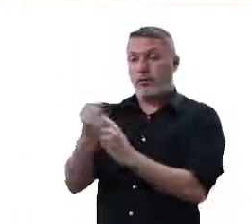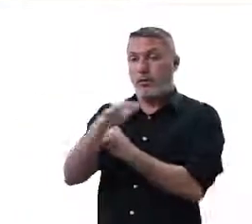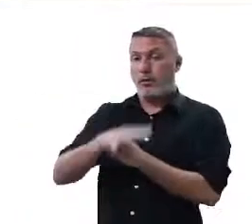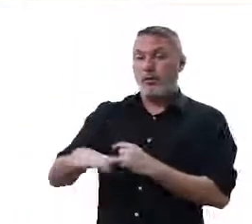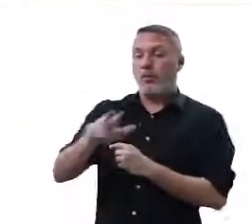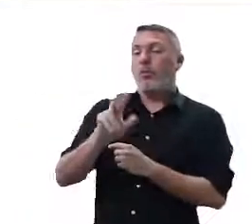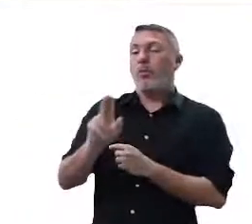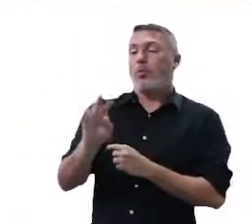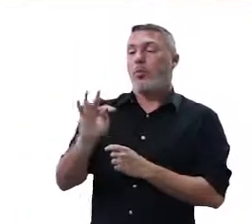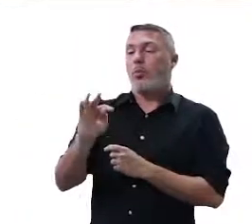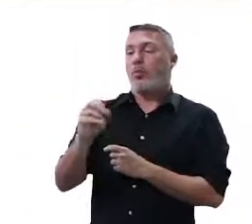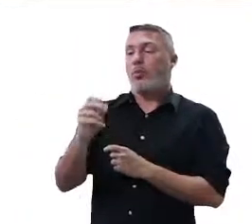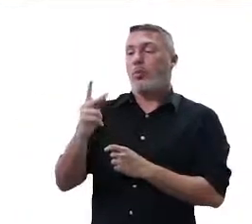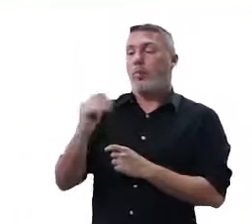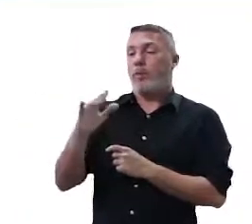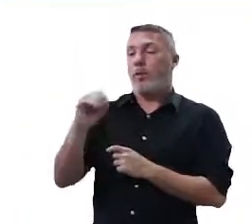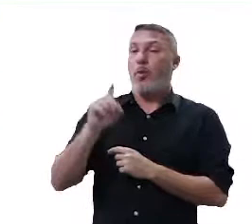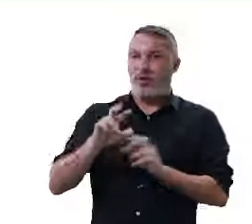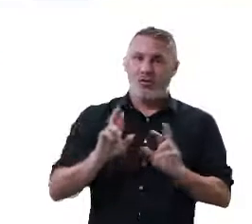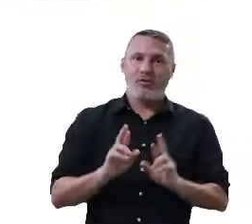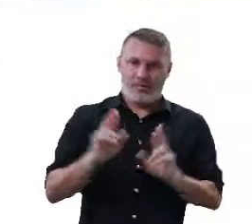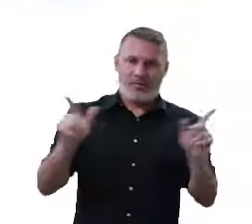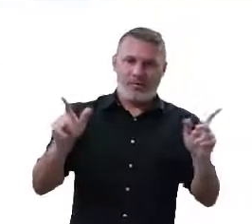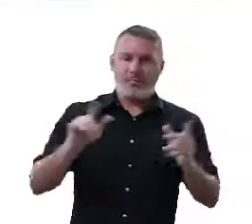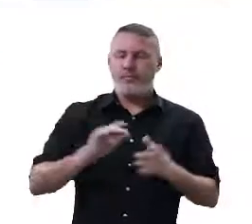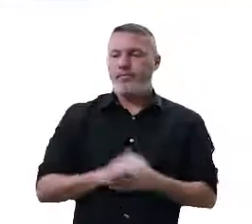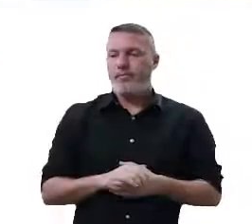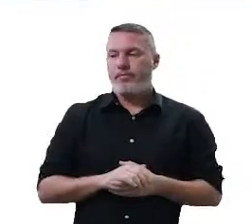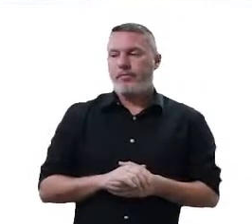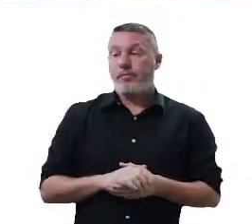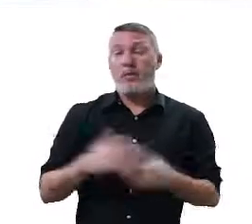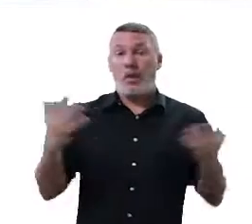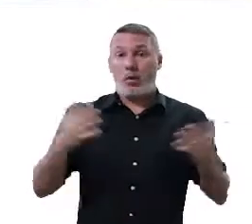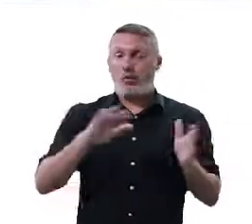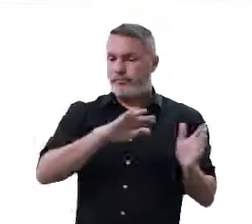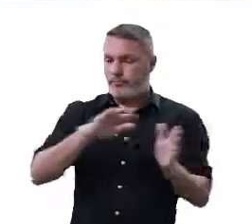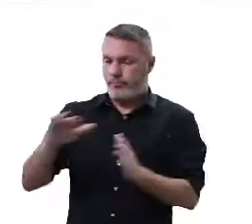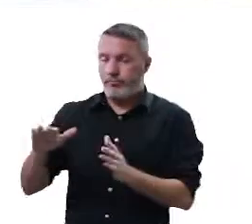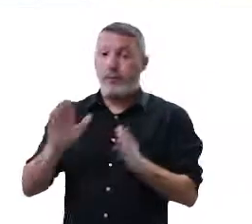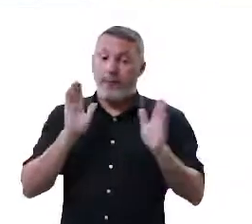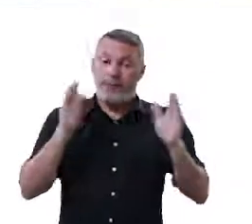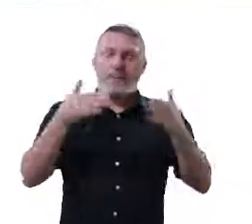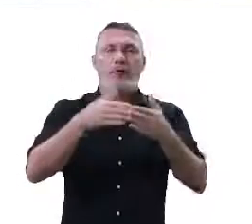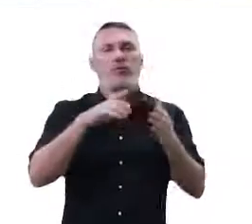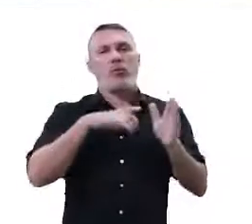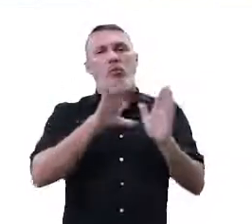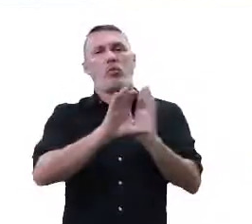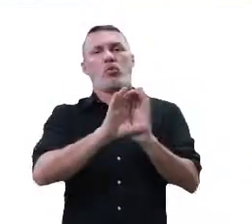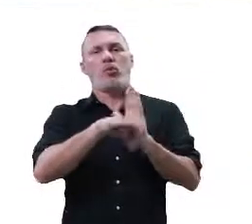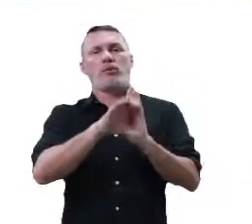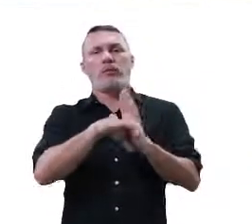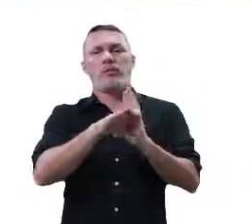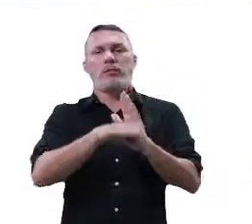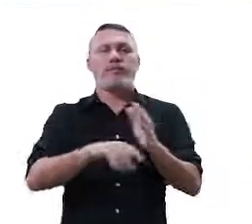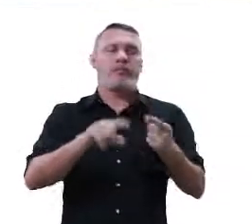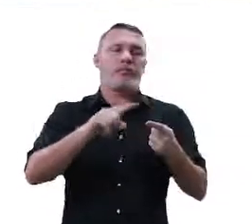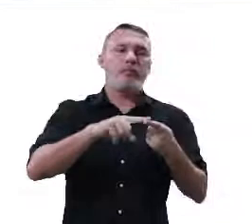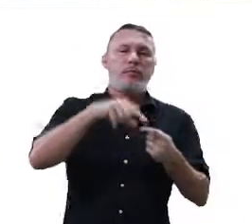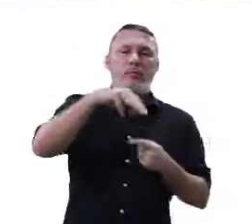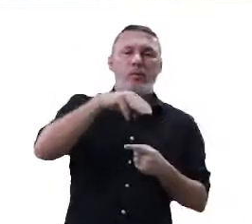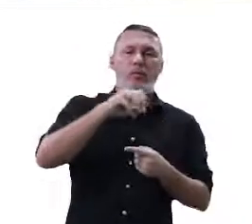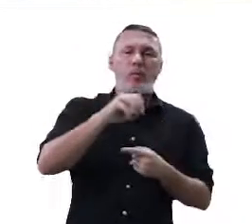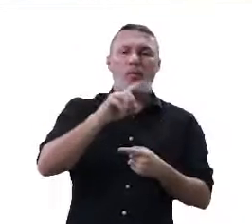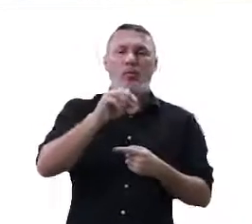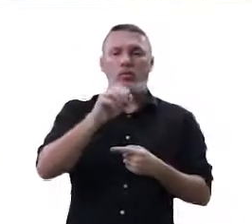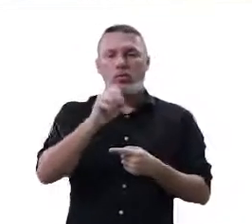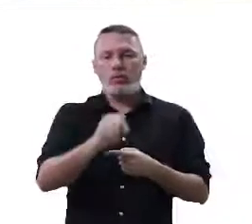científico e socialismo utópico. Nós agora vamos observar os principais conceitos, né? E aí eu listei modo de